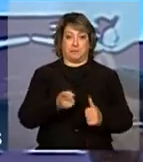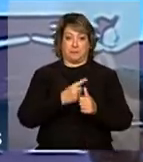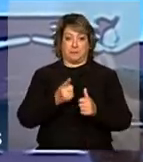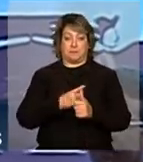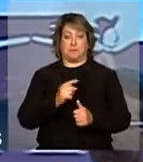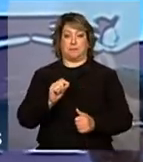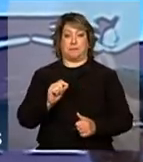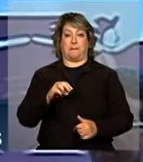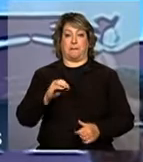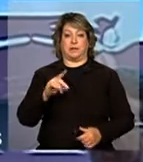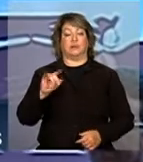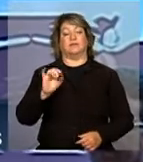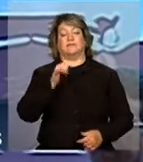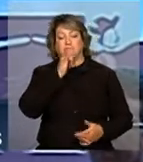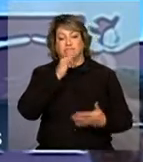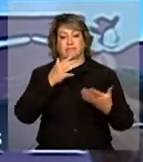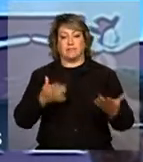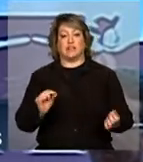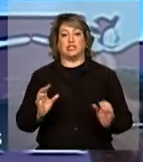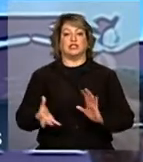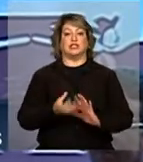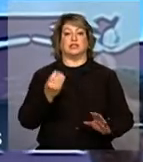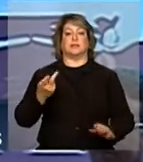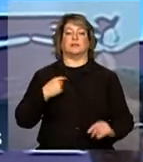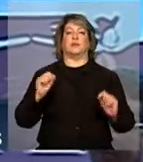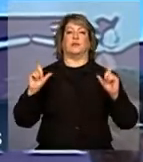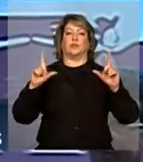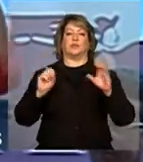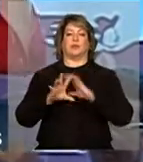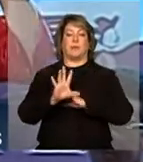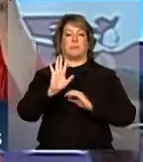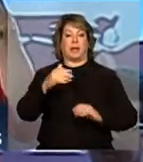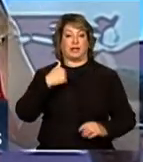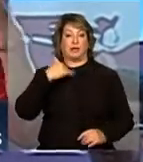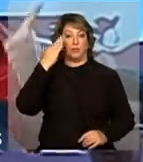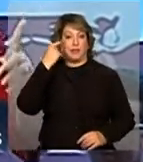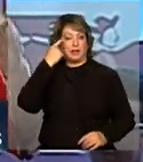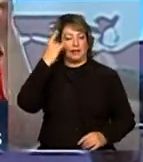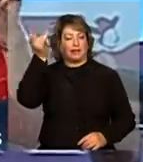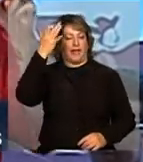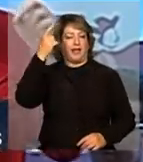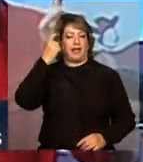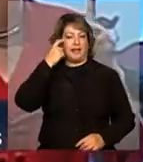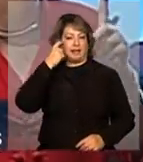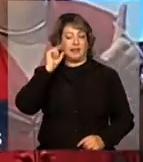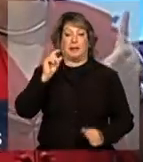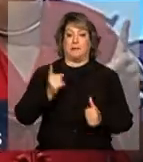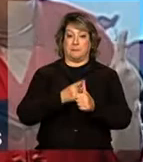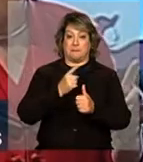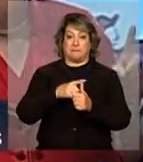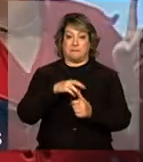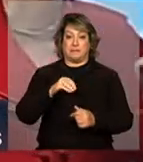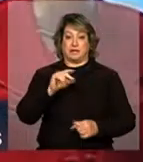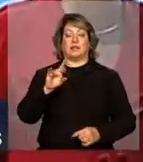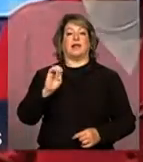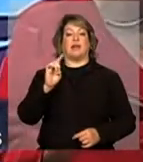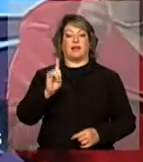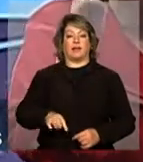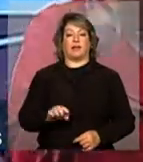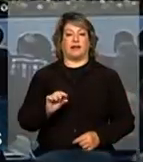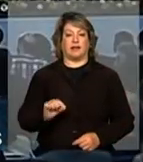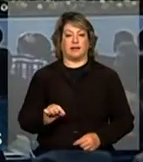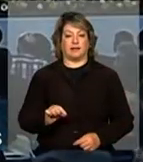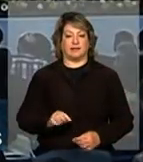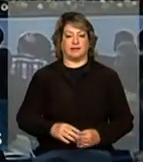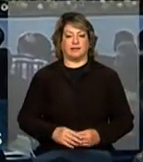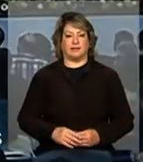medida, infelizmente, tiraram do meu quadro, mas eu sei de cor. A primeira medida é: